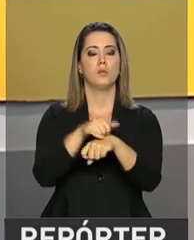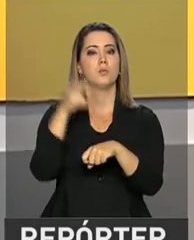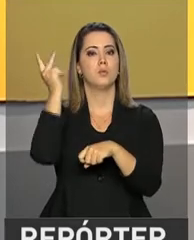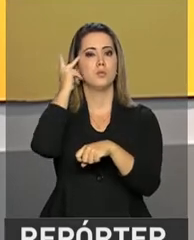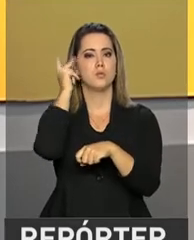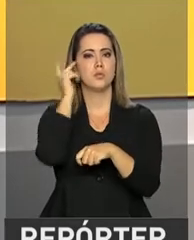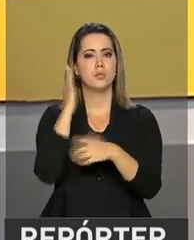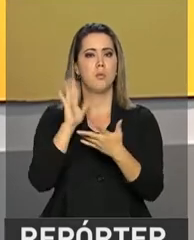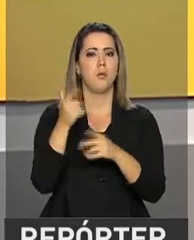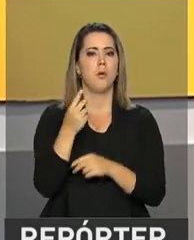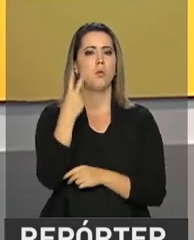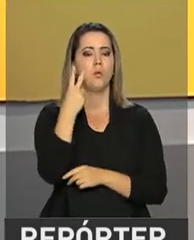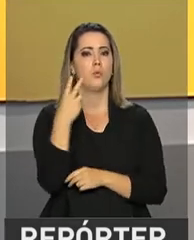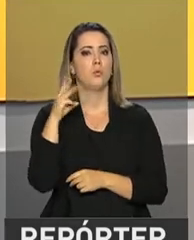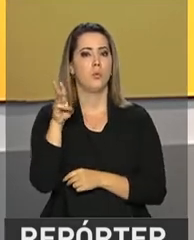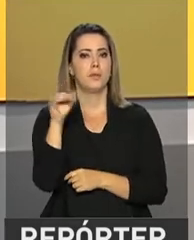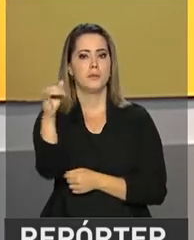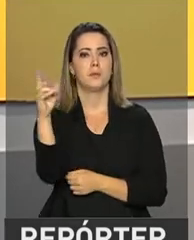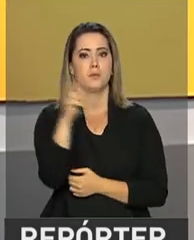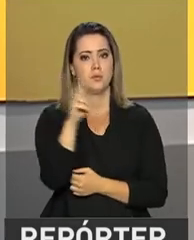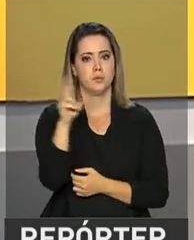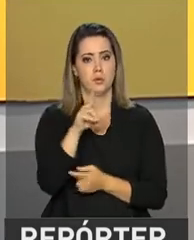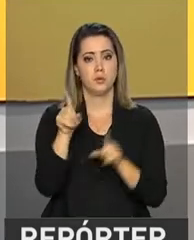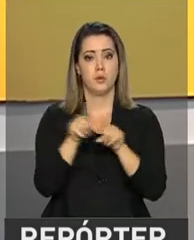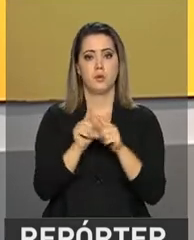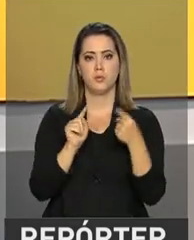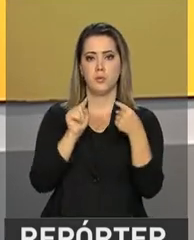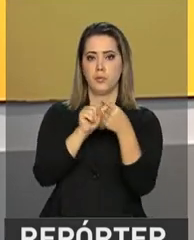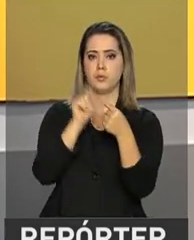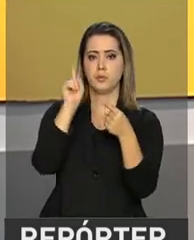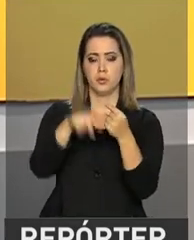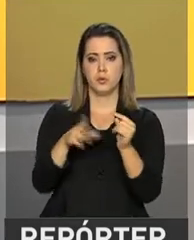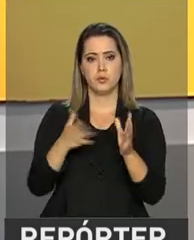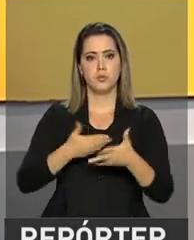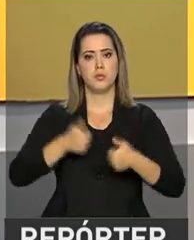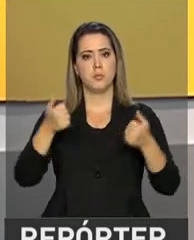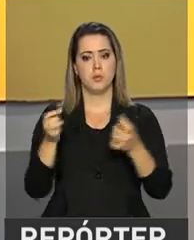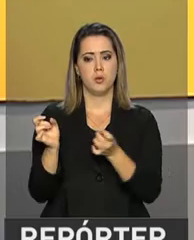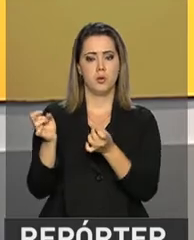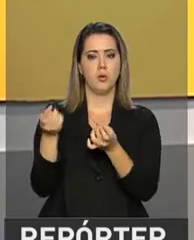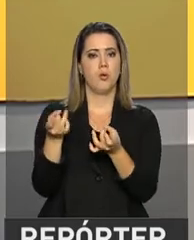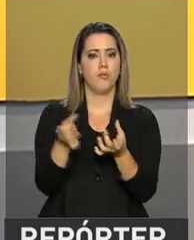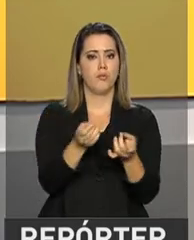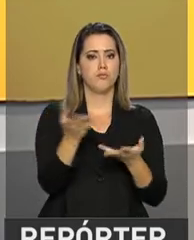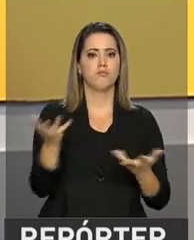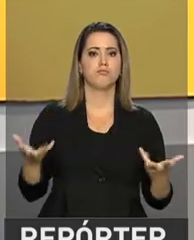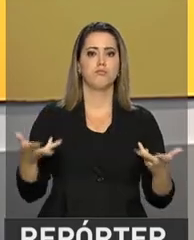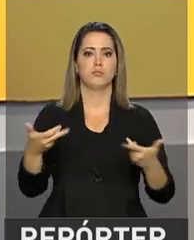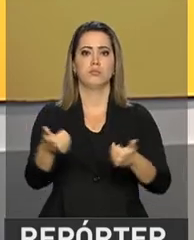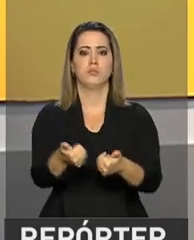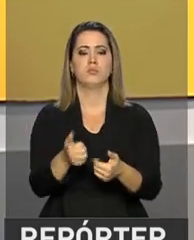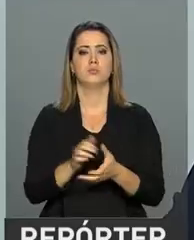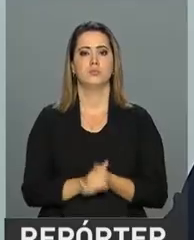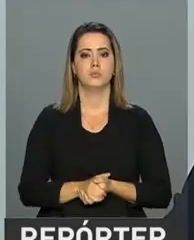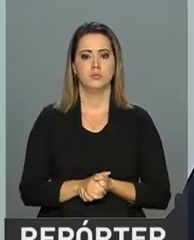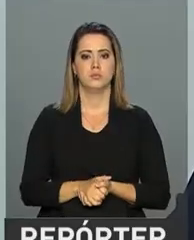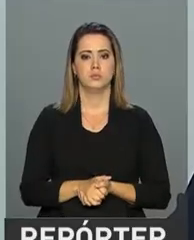investimentos de quase 2 bilhões de reais o objetivo é tornar o setor mais competitivo e sustentável